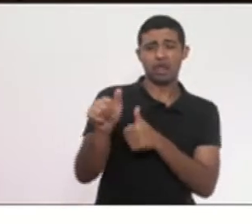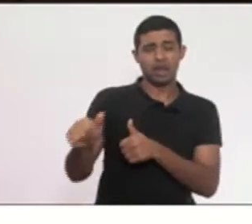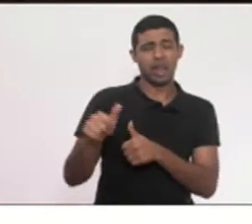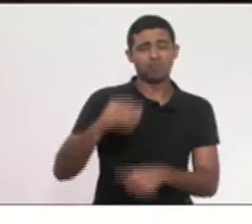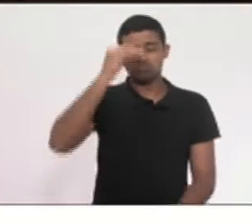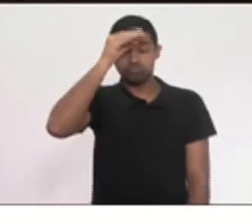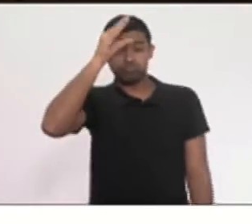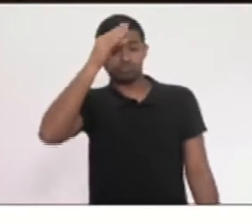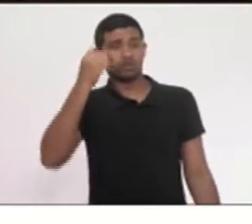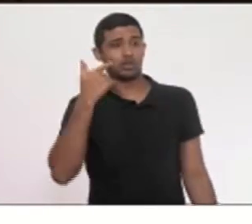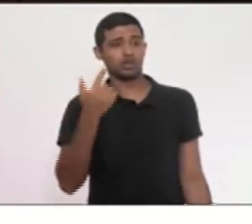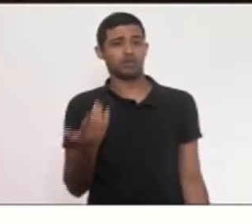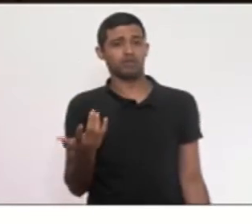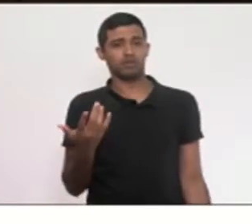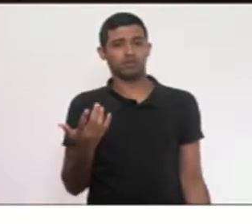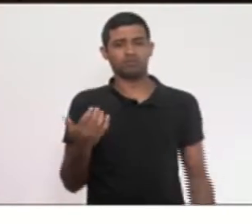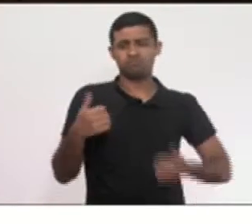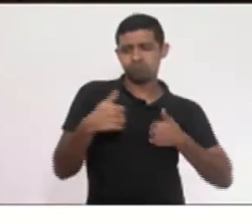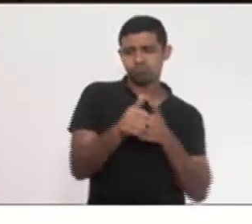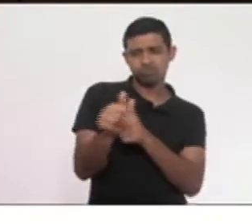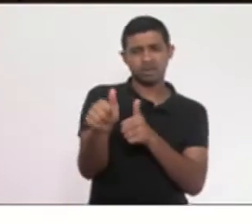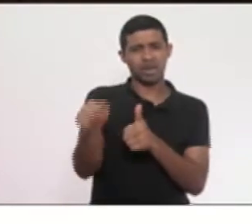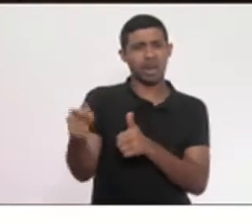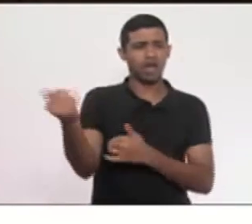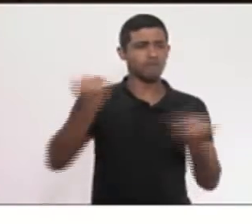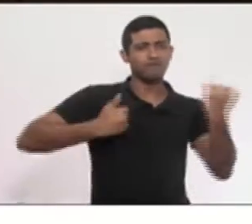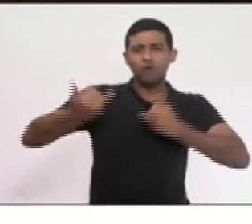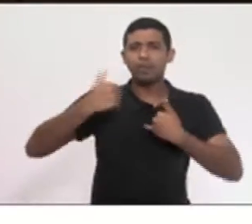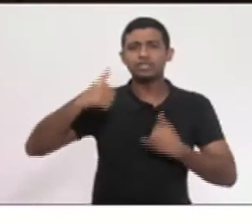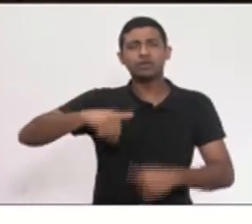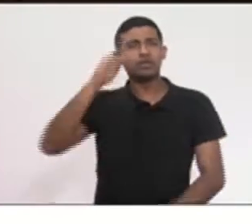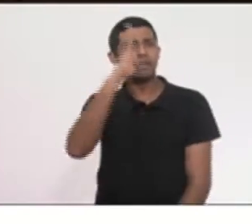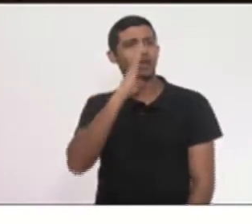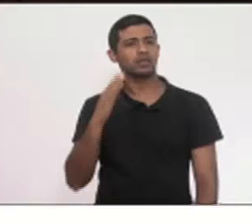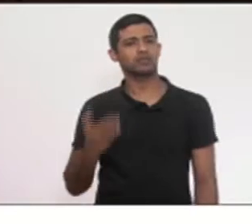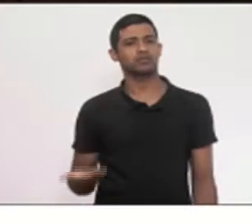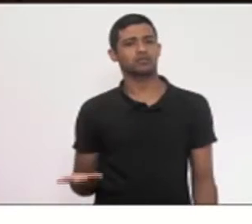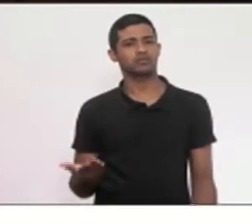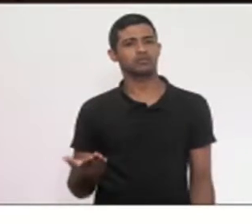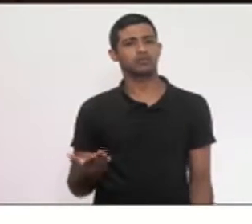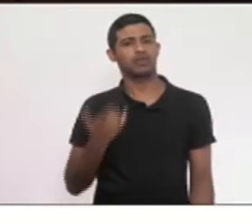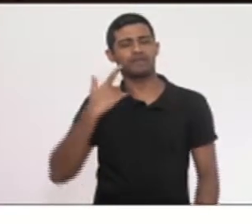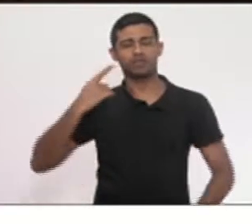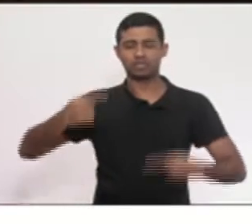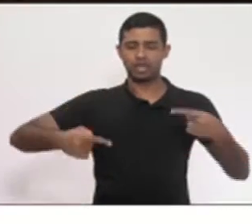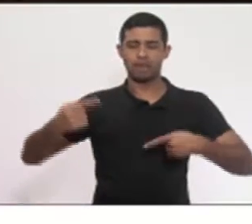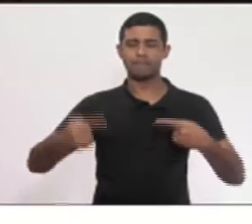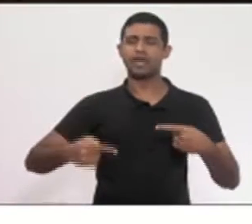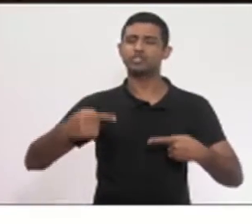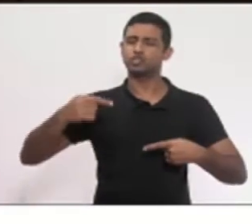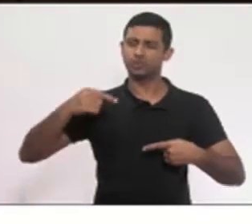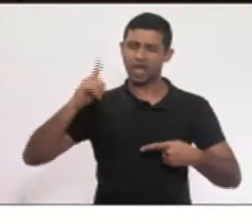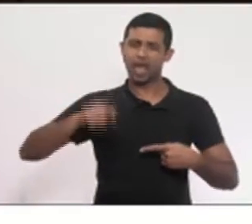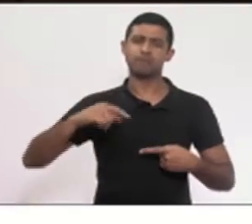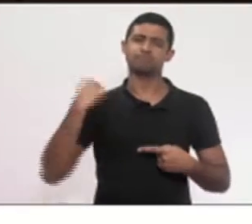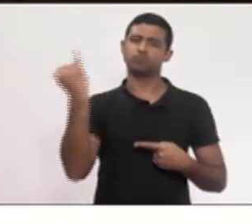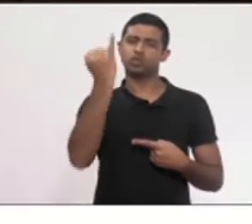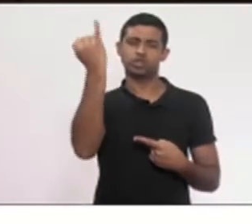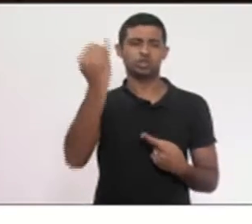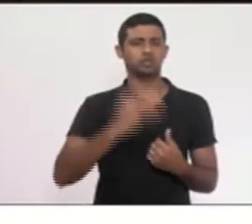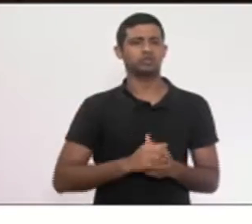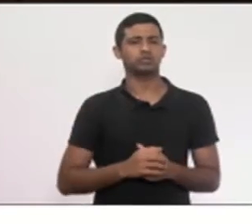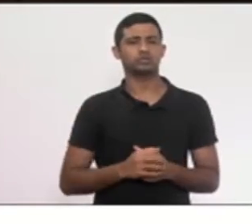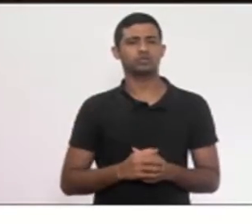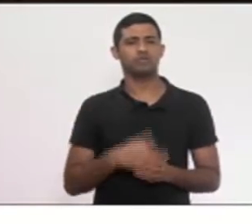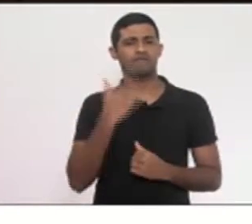conhecimento, de perseguição à produção de informações sobre o nosso país. O debate político é legítimo e é importante.